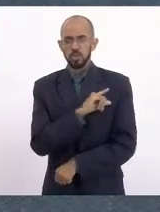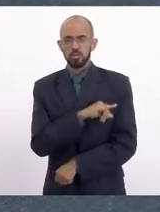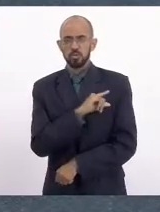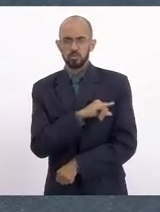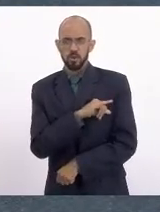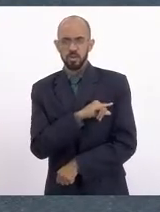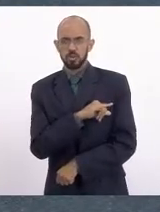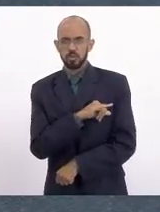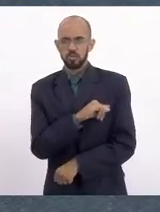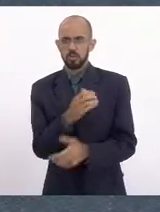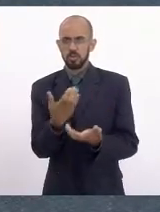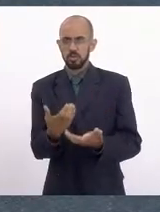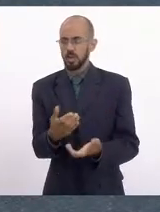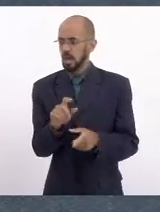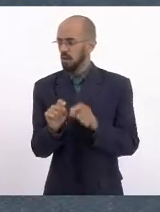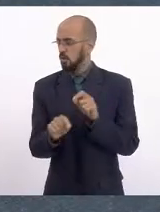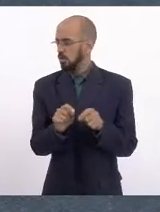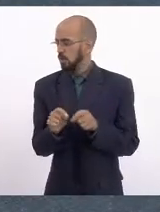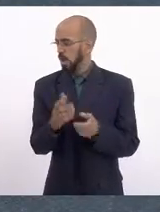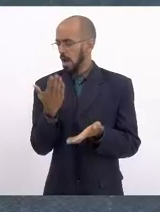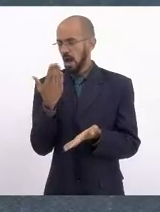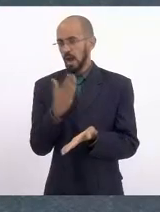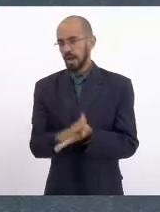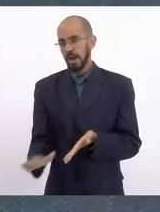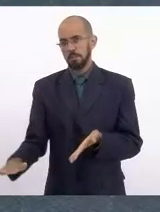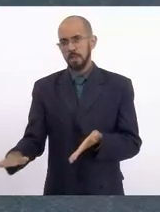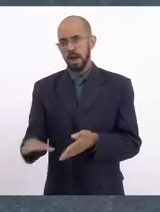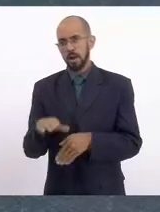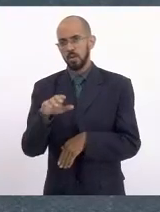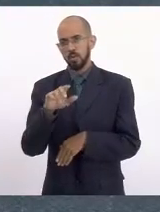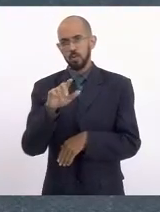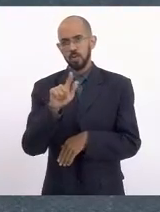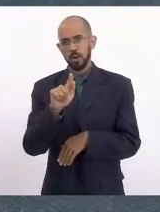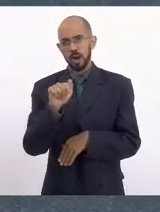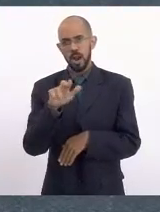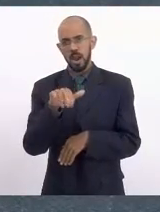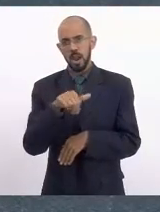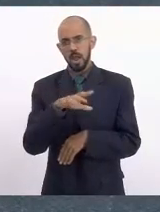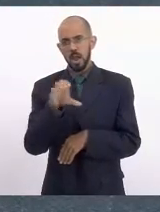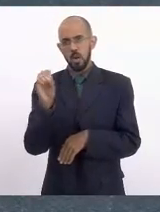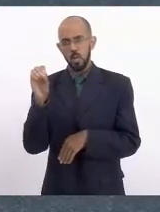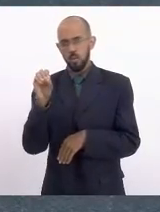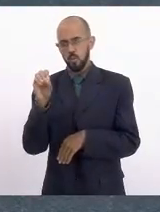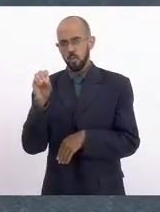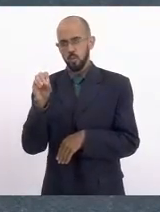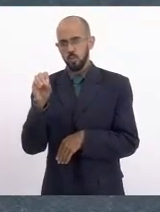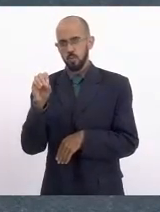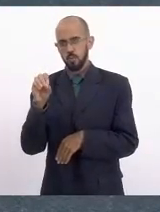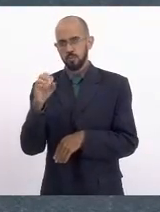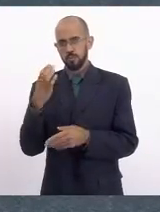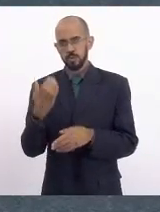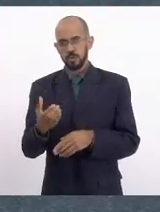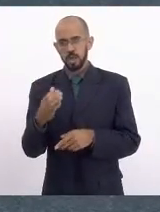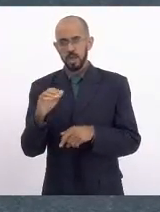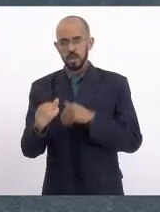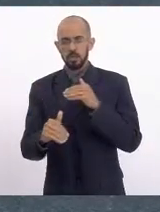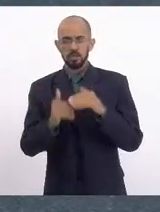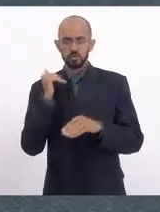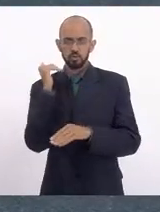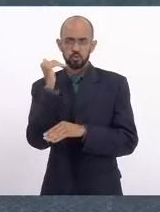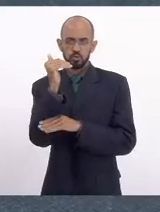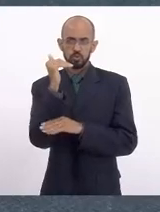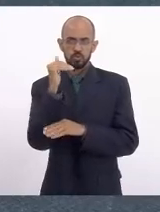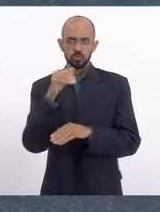de Janeiro que quer acabar com o aeroporto do Galeão que que na verdade majorar